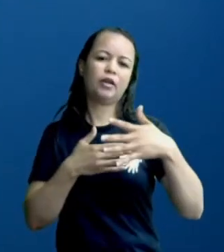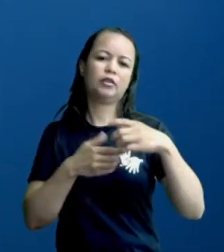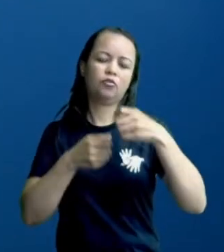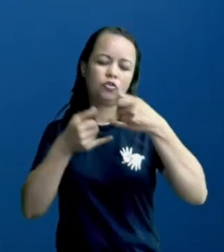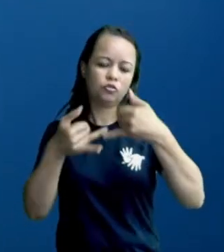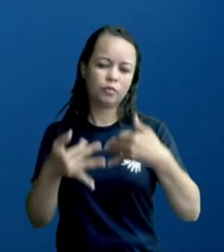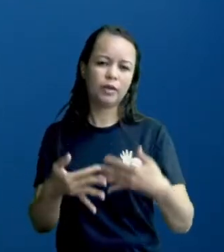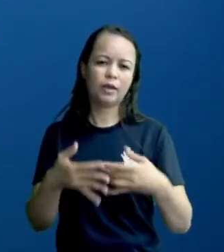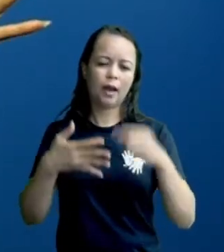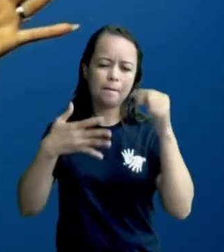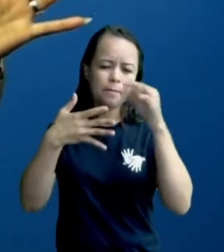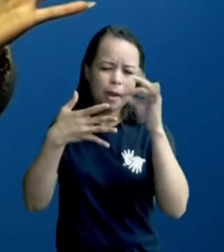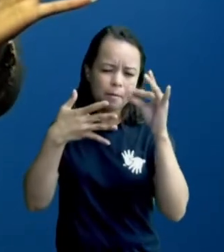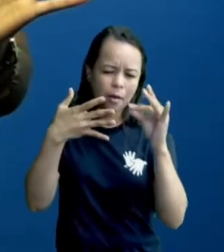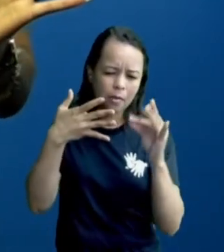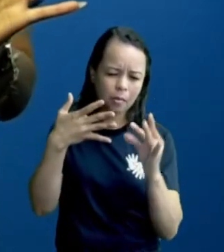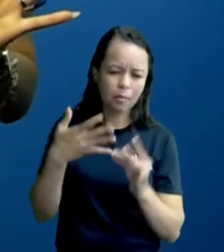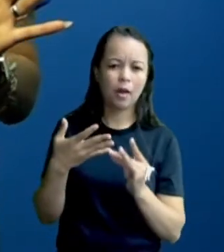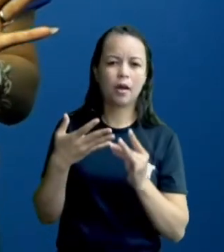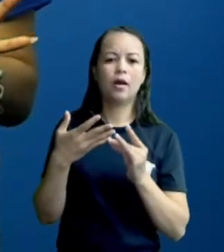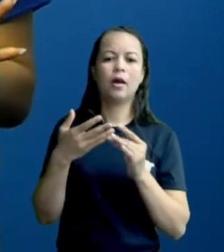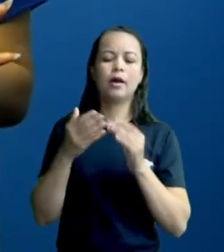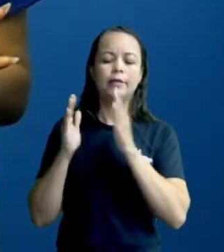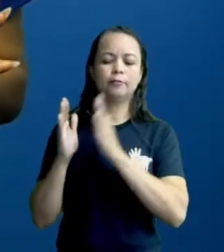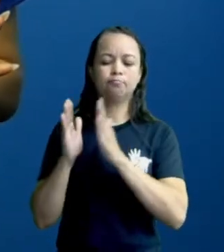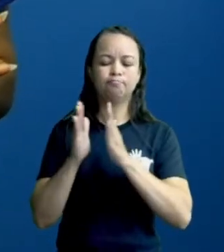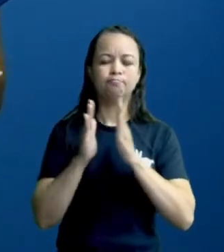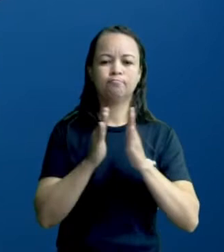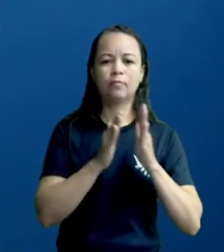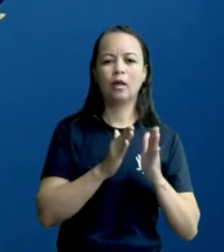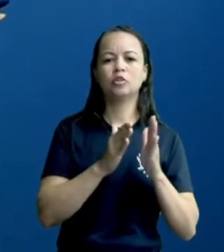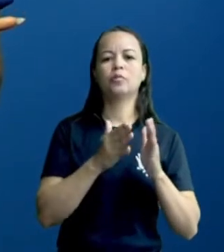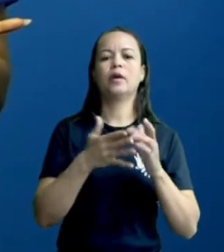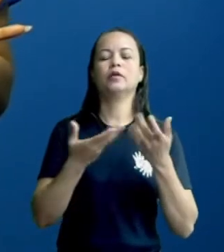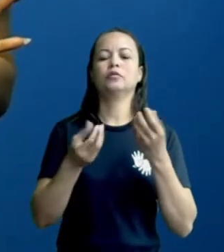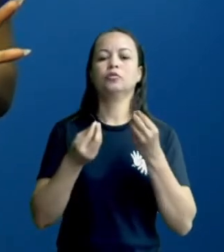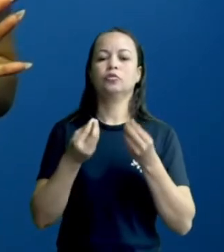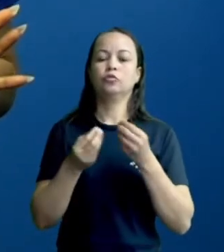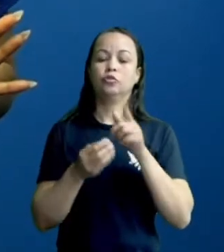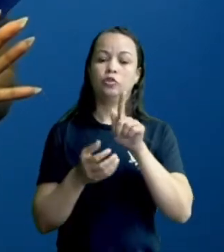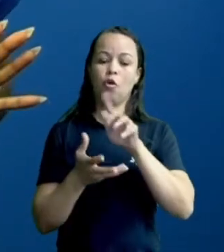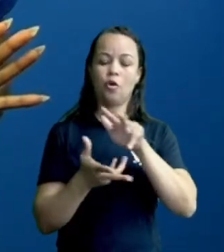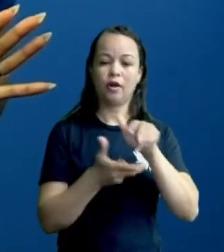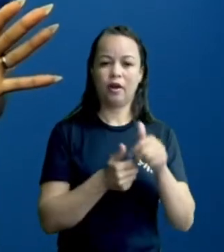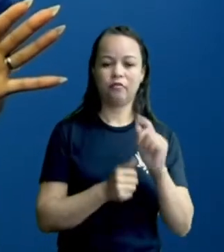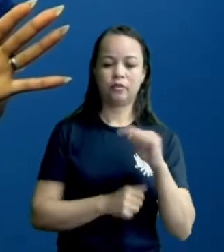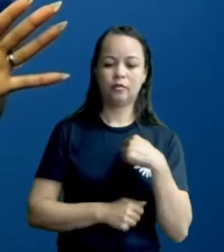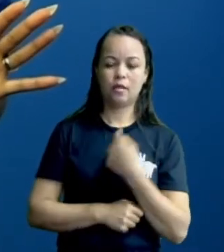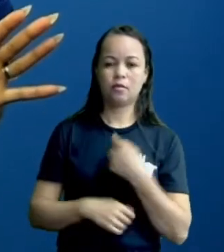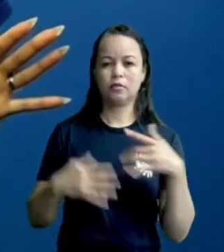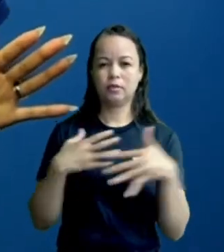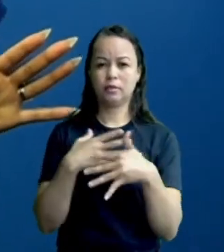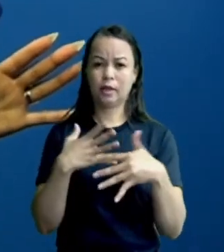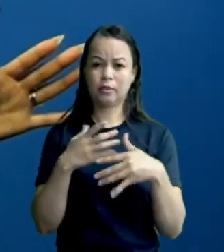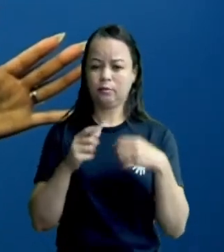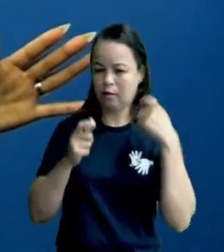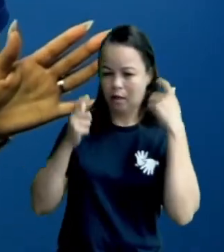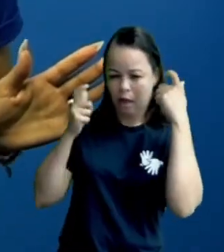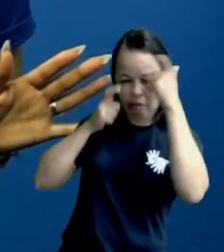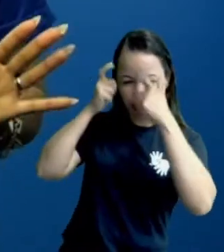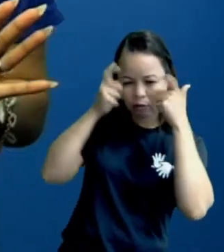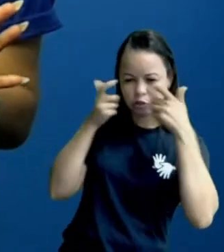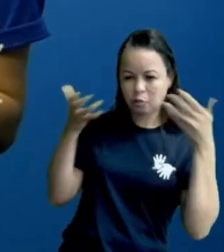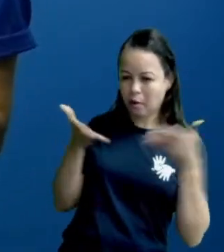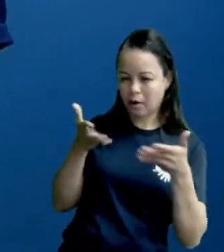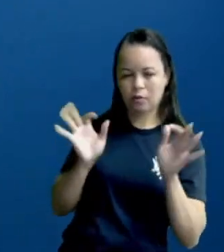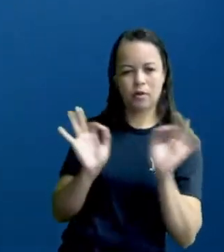tintim por tintim, certo? Esses aspectos geográficos da nossa cidade, tá bom? Então não é preciso desespero agora.